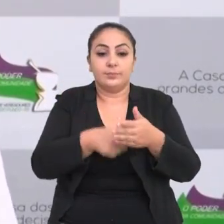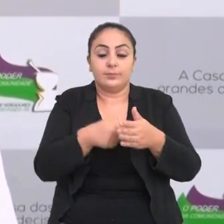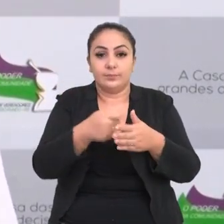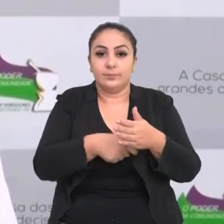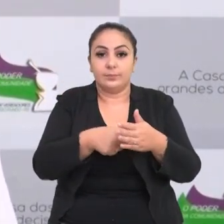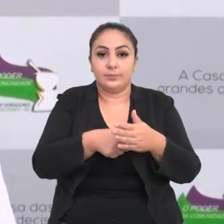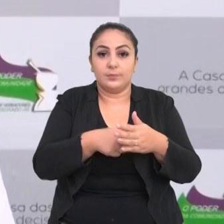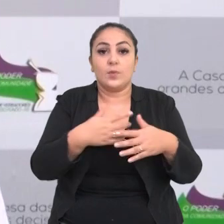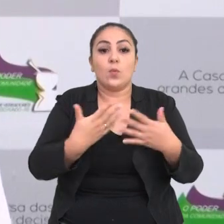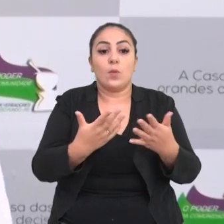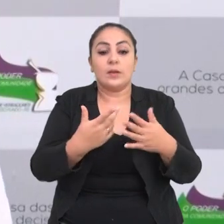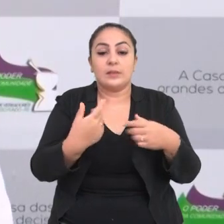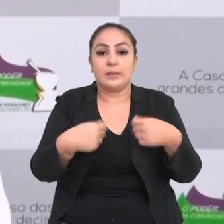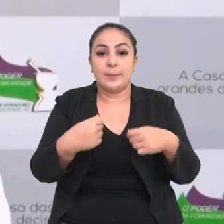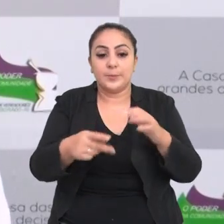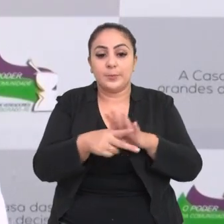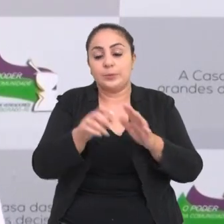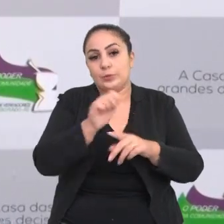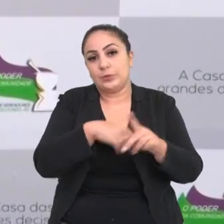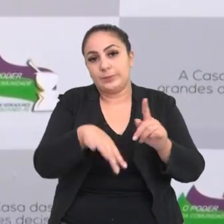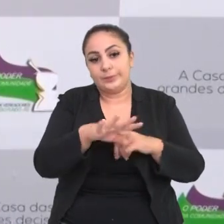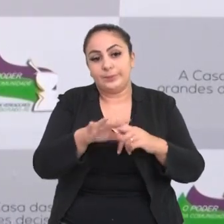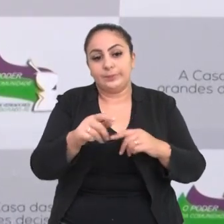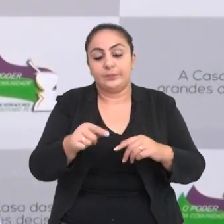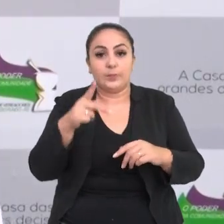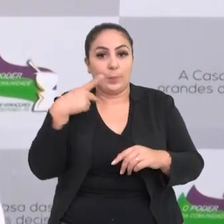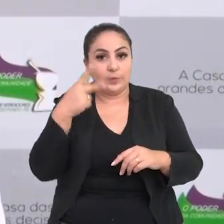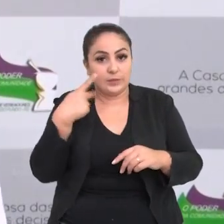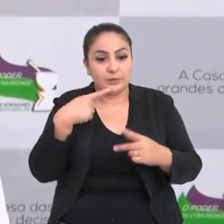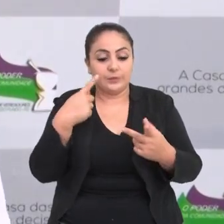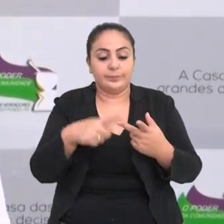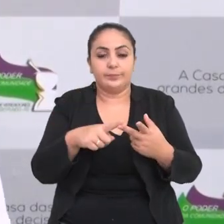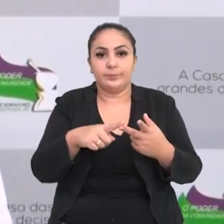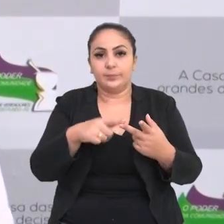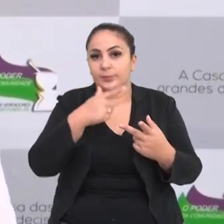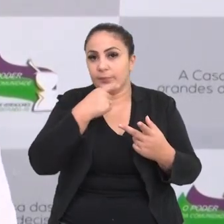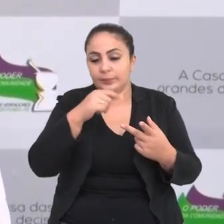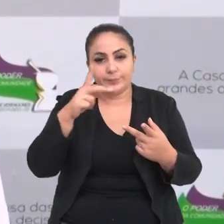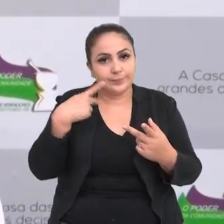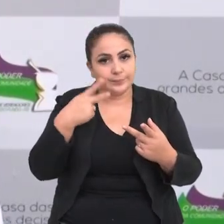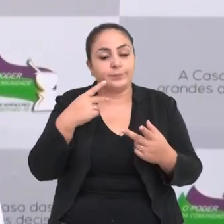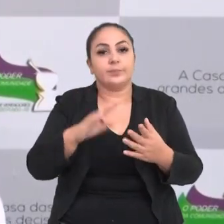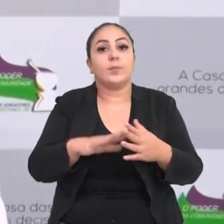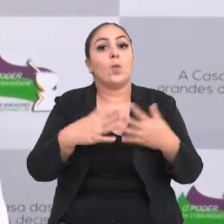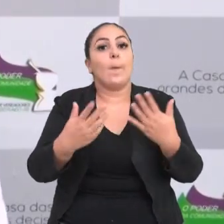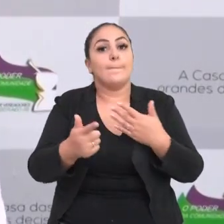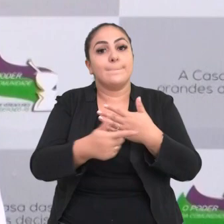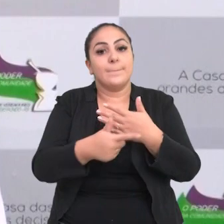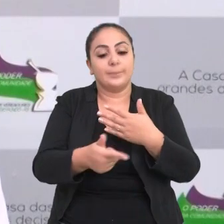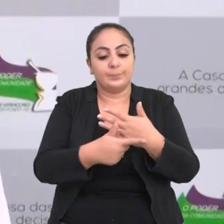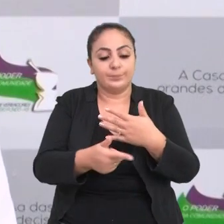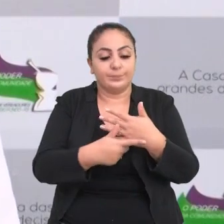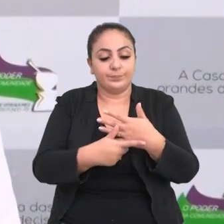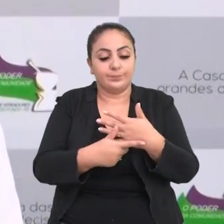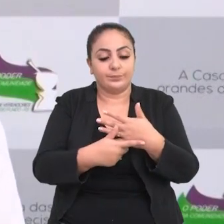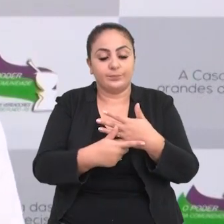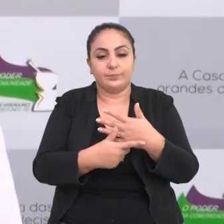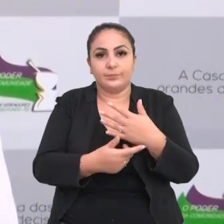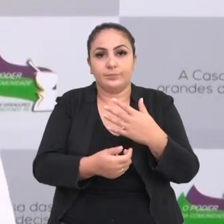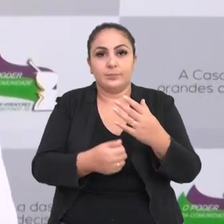luta, entende quais são as demandas sociais, né, de uma vereadora, de um vereador, qual é o papel de